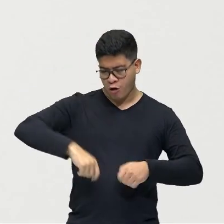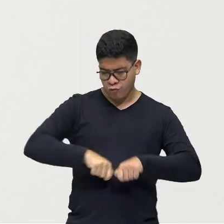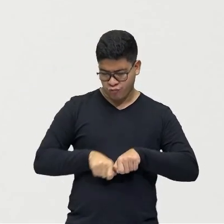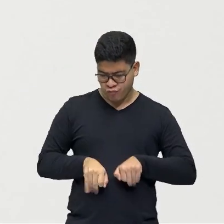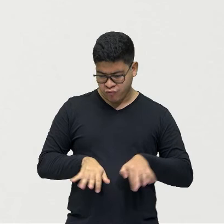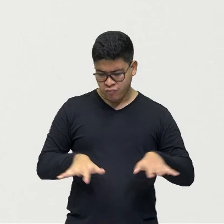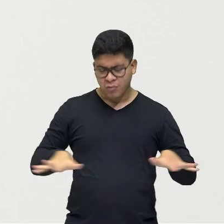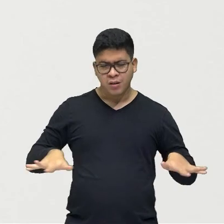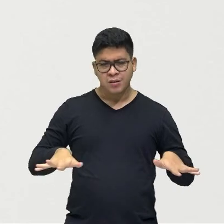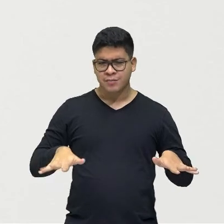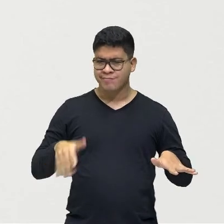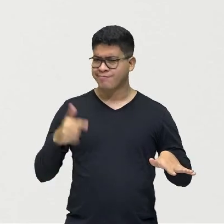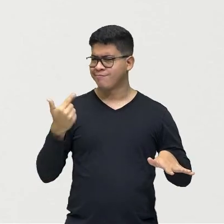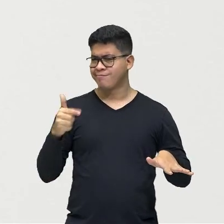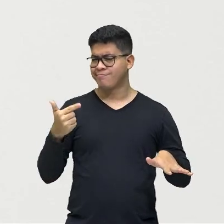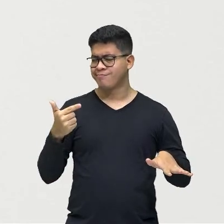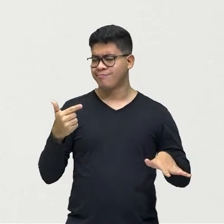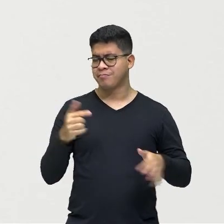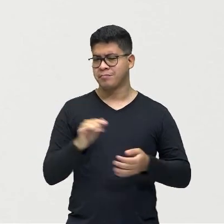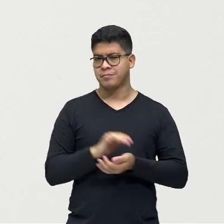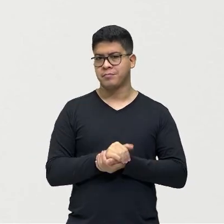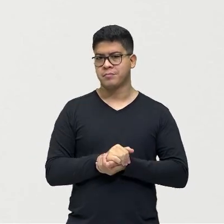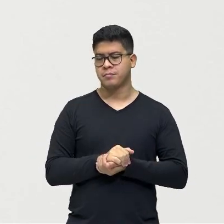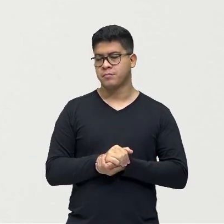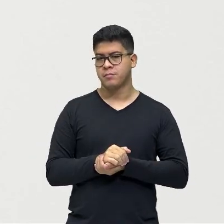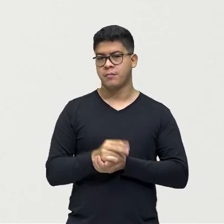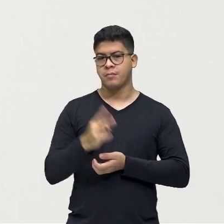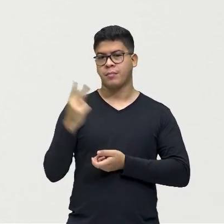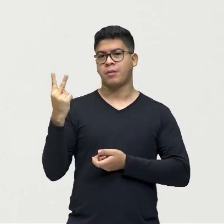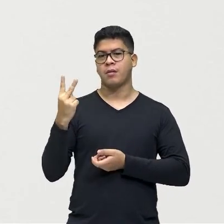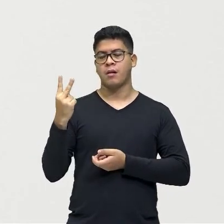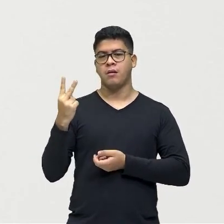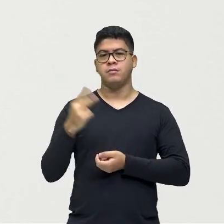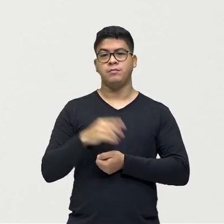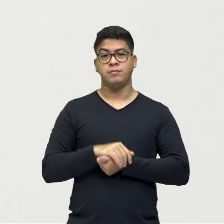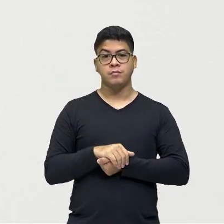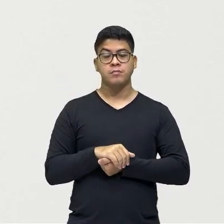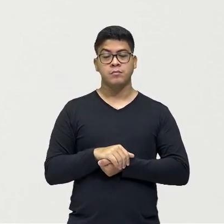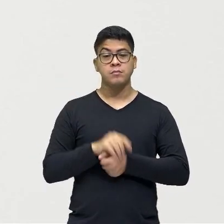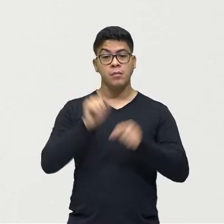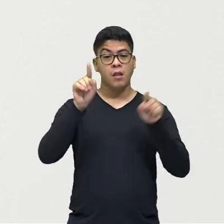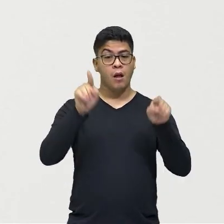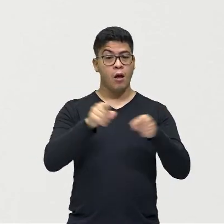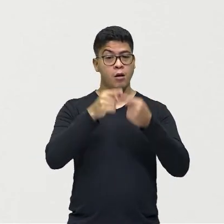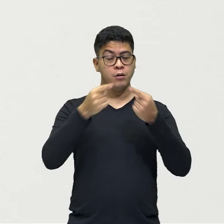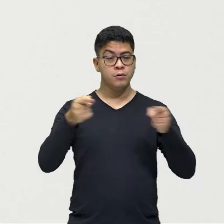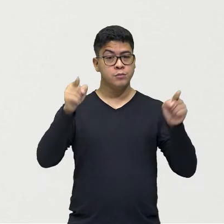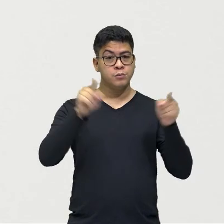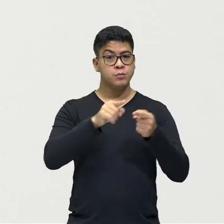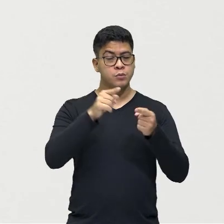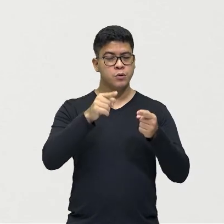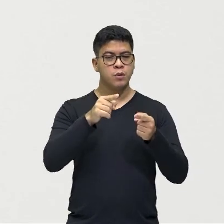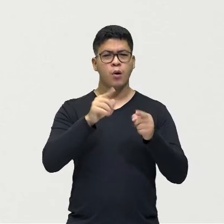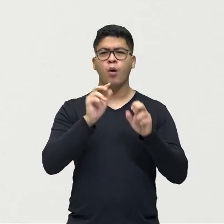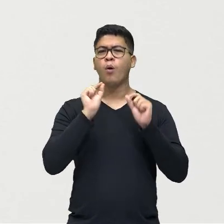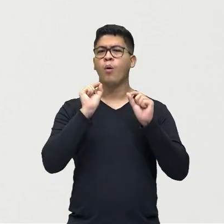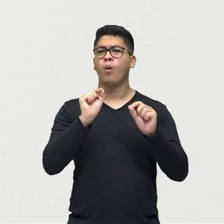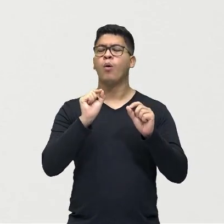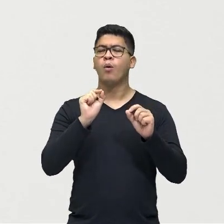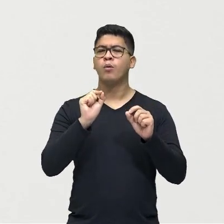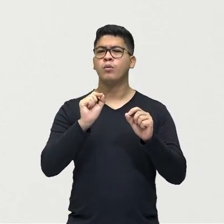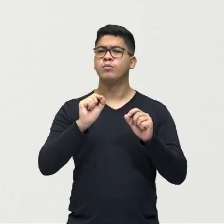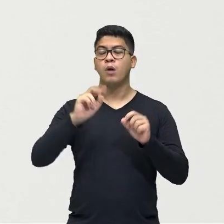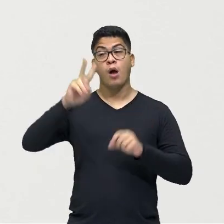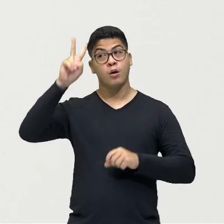está eliminada. 2. As músicas normalmente descrevem histórias e